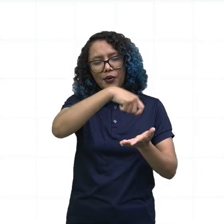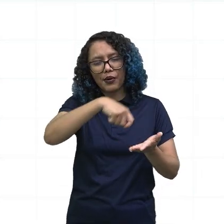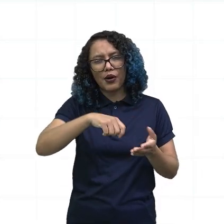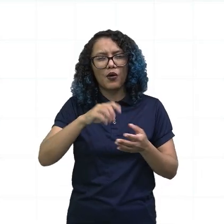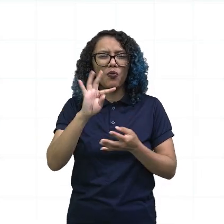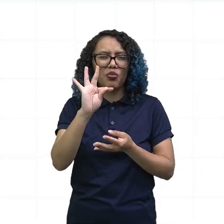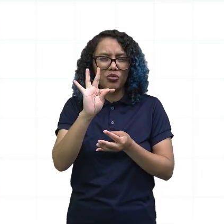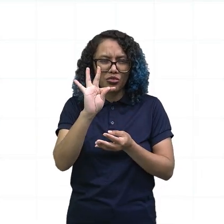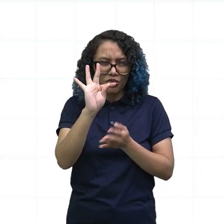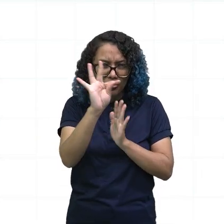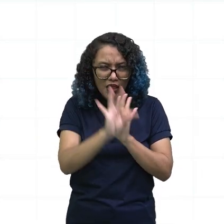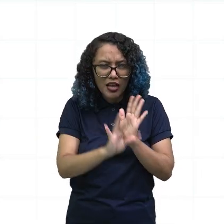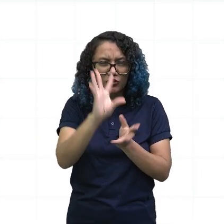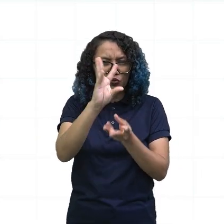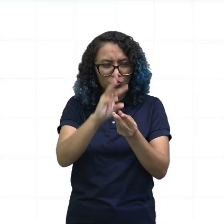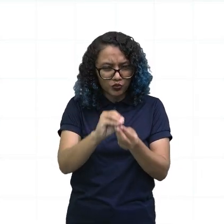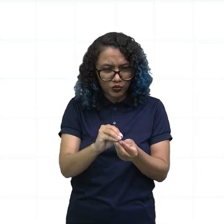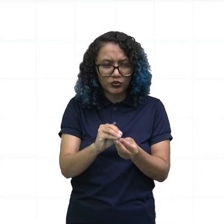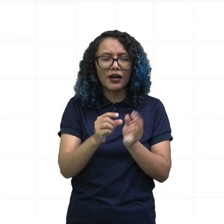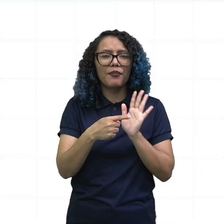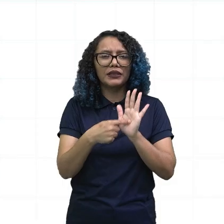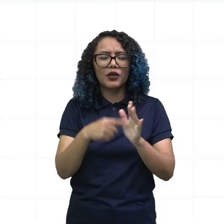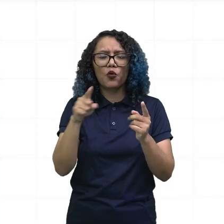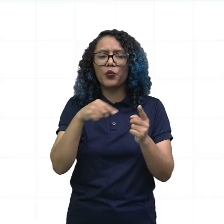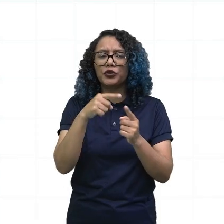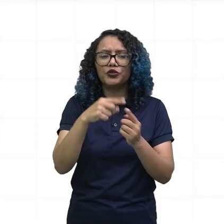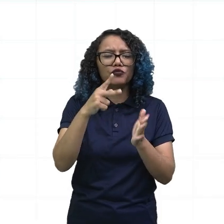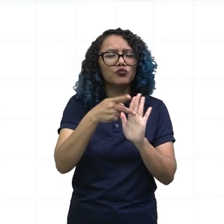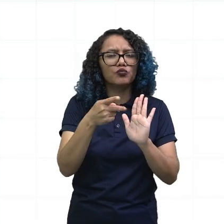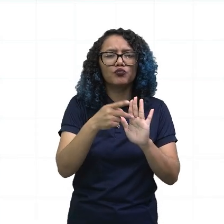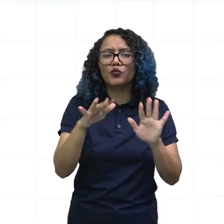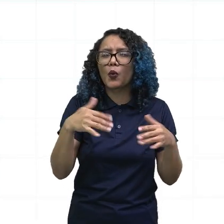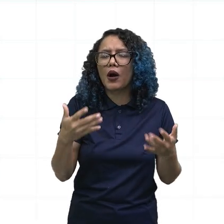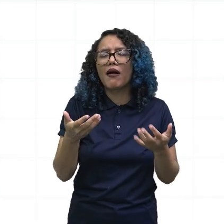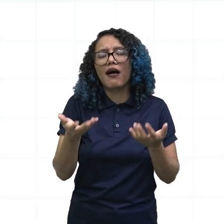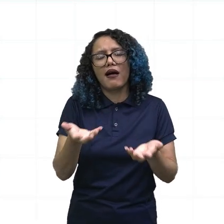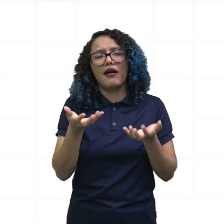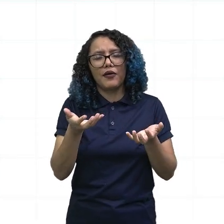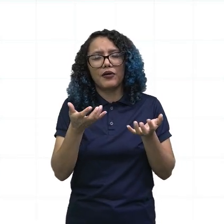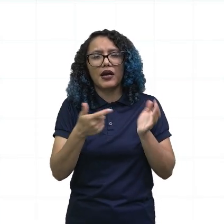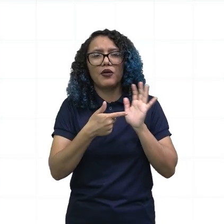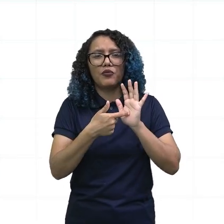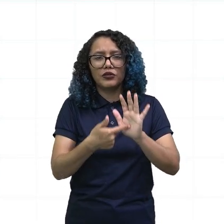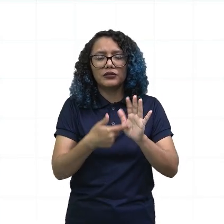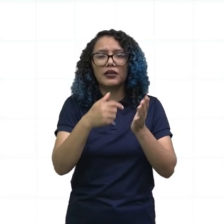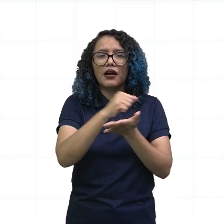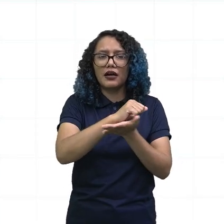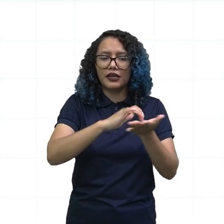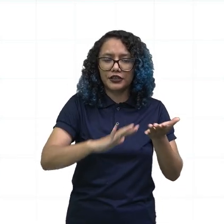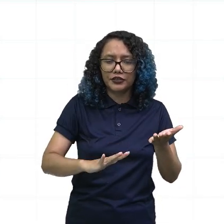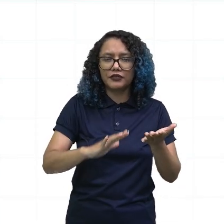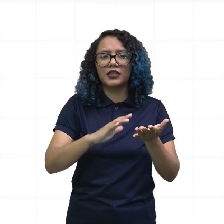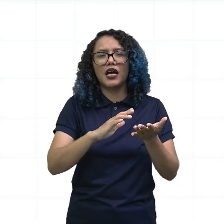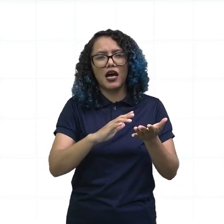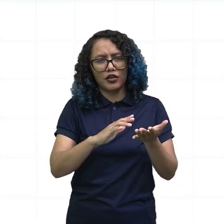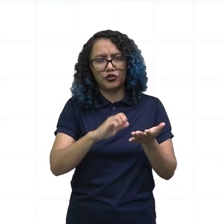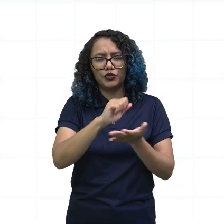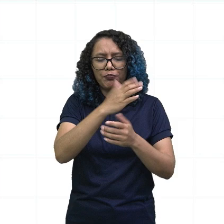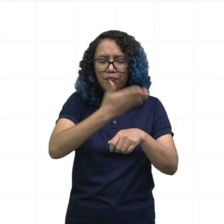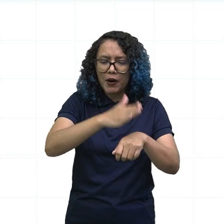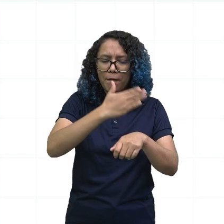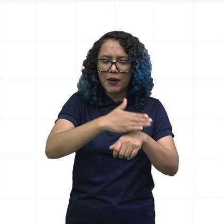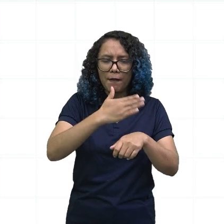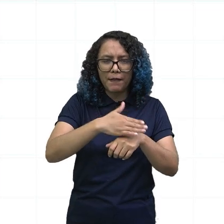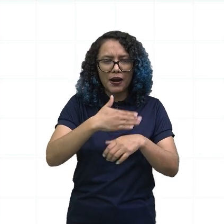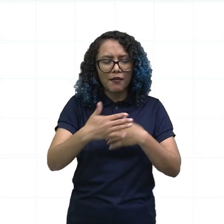pequeno texto que vai apresentar o seu portfólio. Qual é o objetivo desse portfólio? Eu quero apresentar as atividades que eu desenvolvi durante